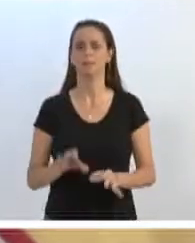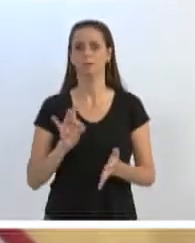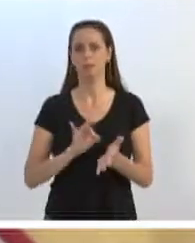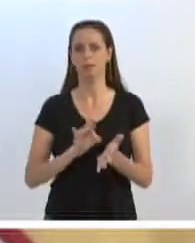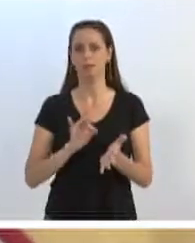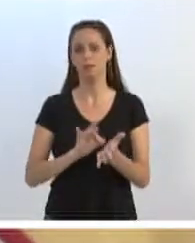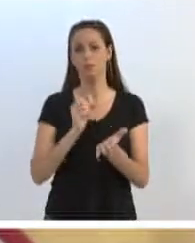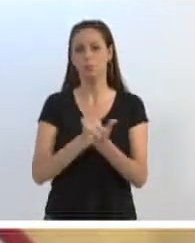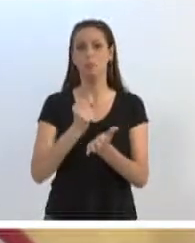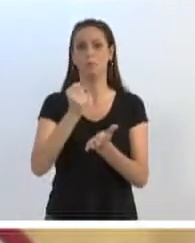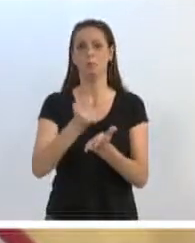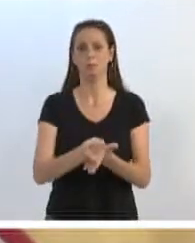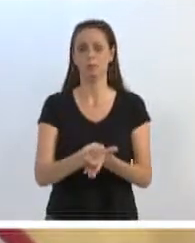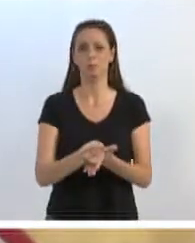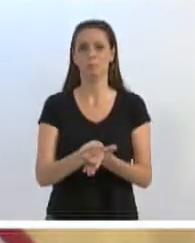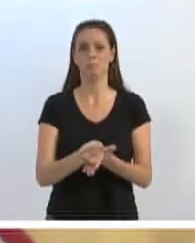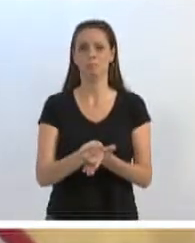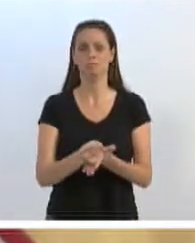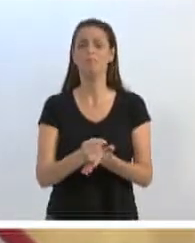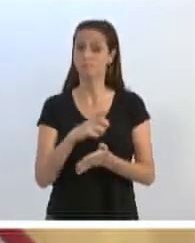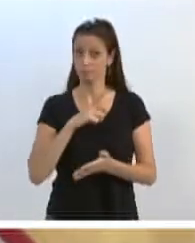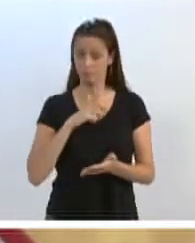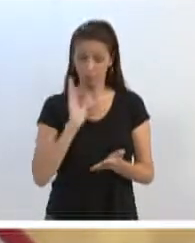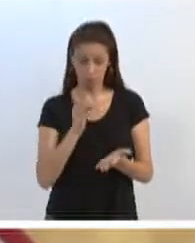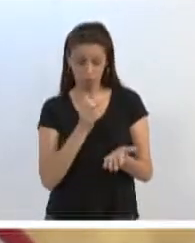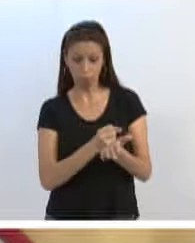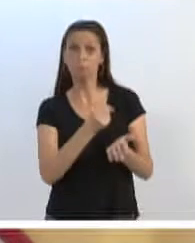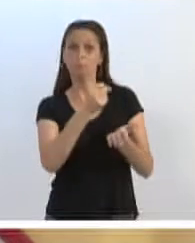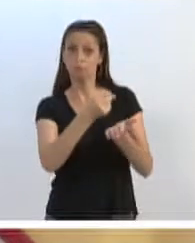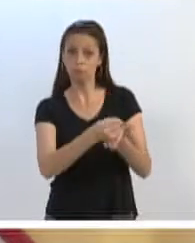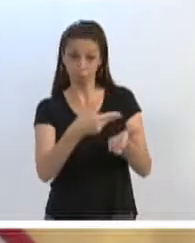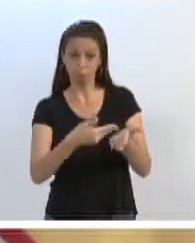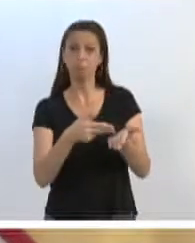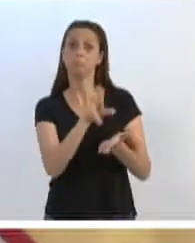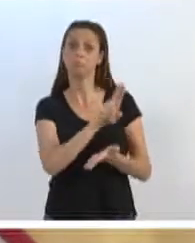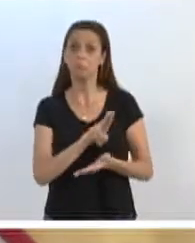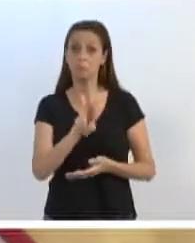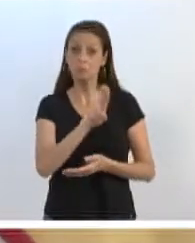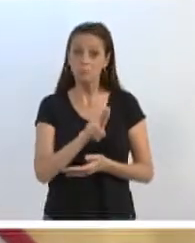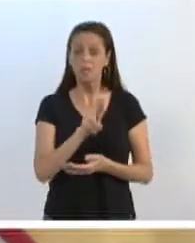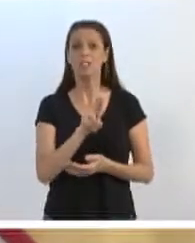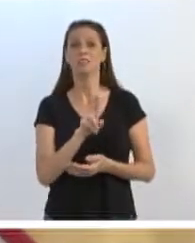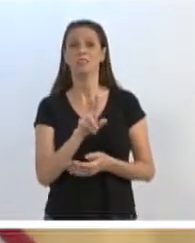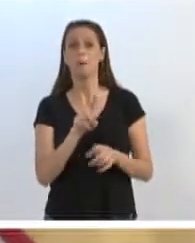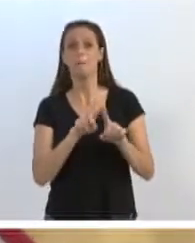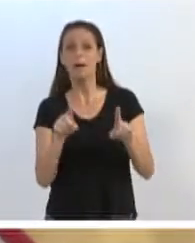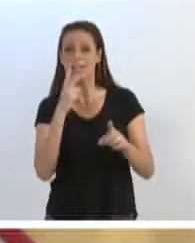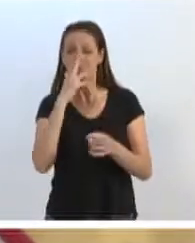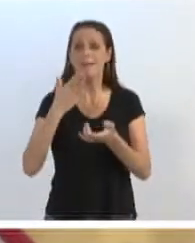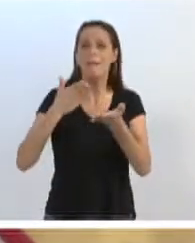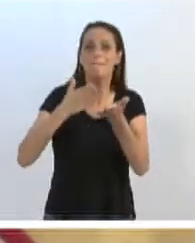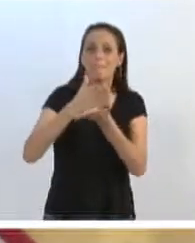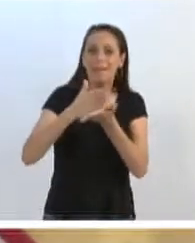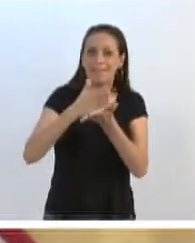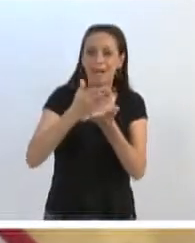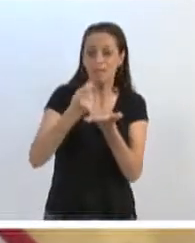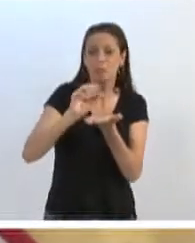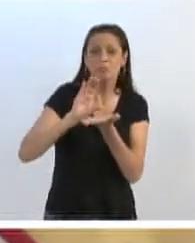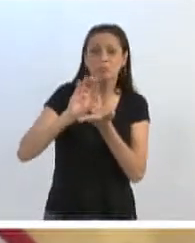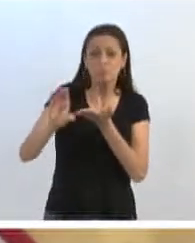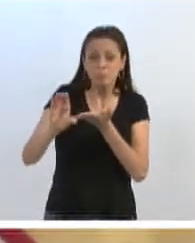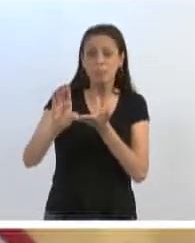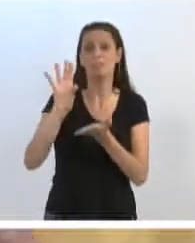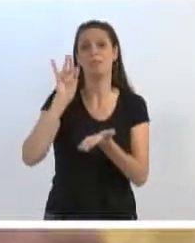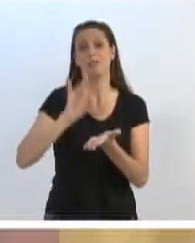contrato vereador matias nós temos um contrato que está sendo utilizado parcialmente somente metade do recurso previsto está